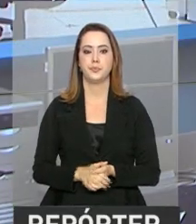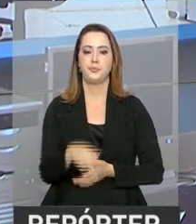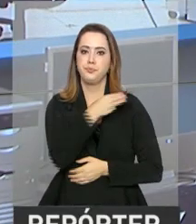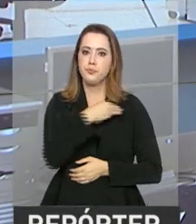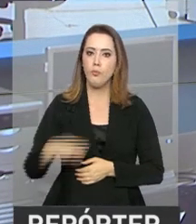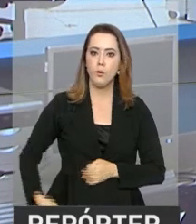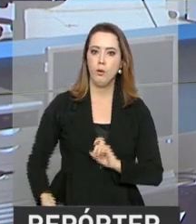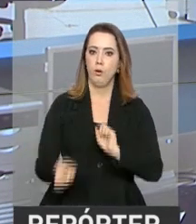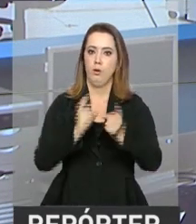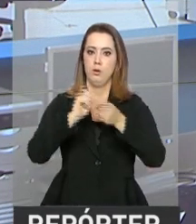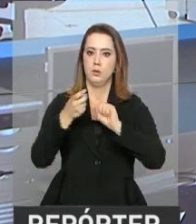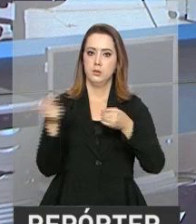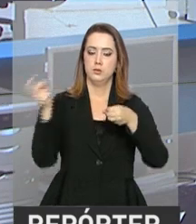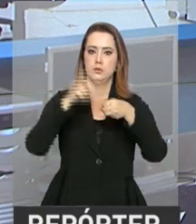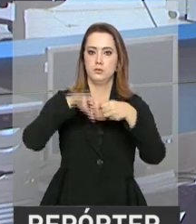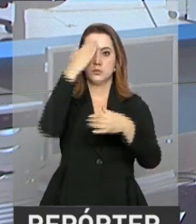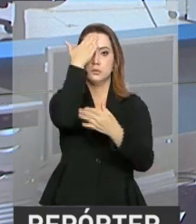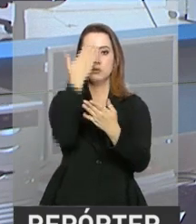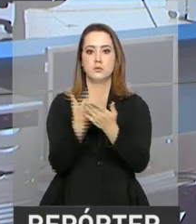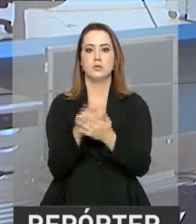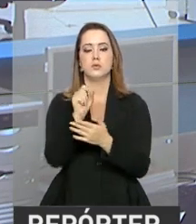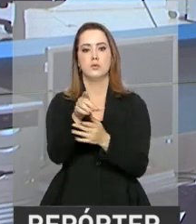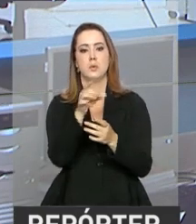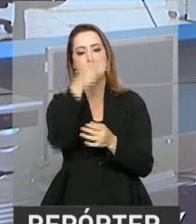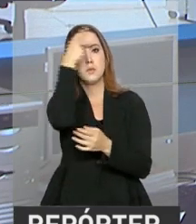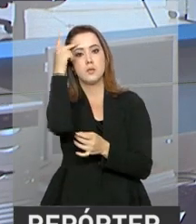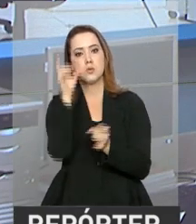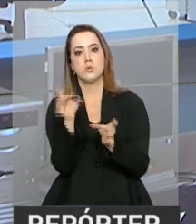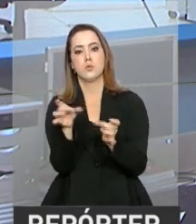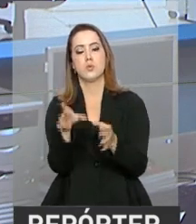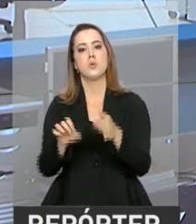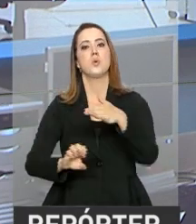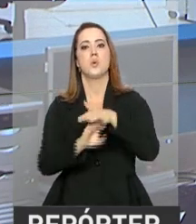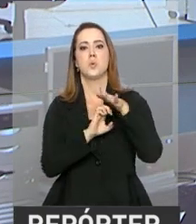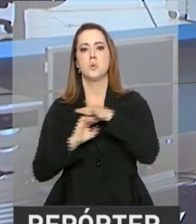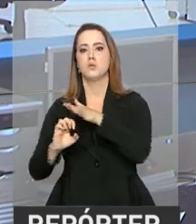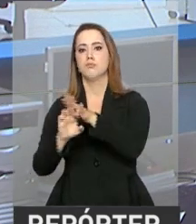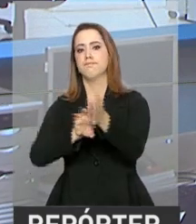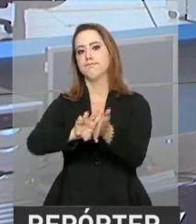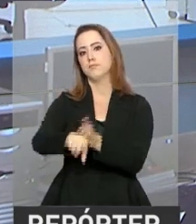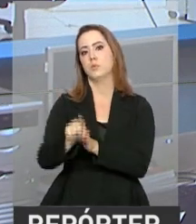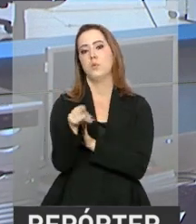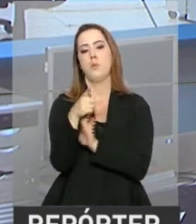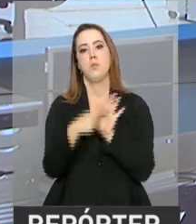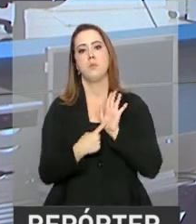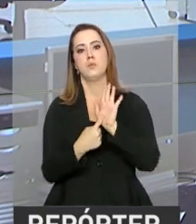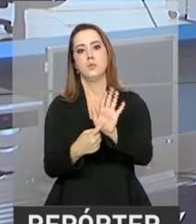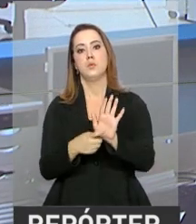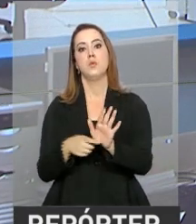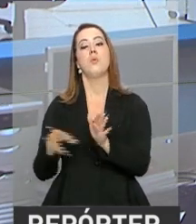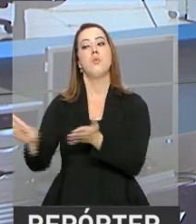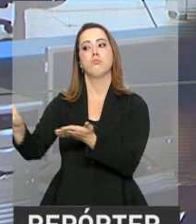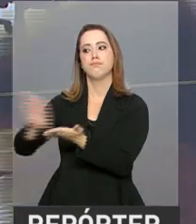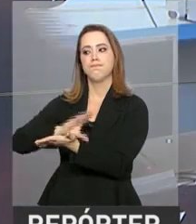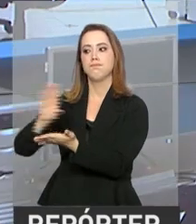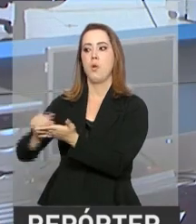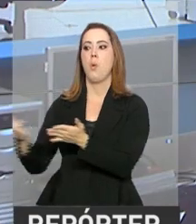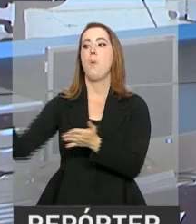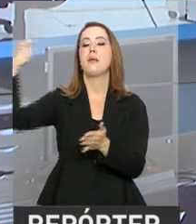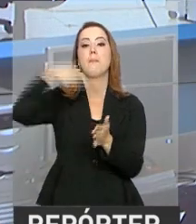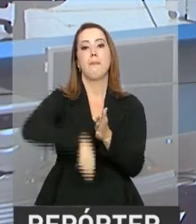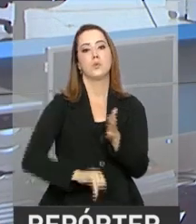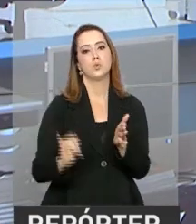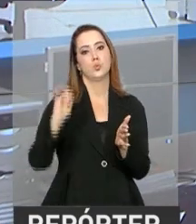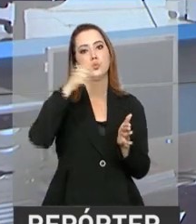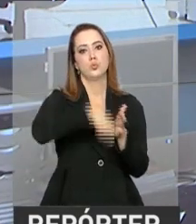da Fazenda, a retomada da confiança por parte dos consumidores, empresários e investidores reflete na arrecadação tributária e ajuda no